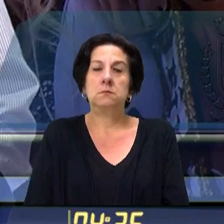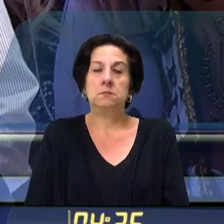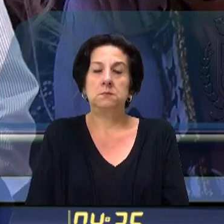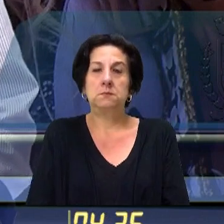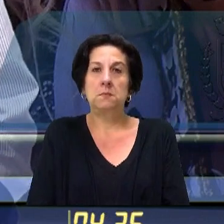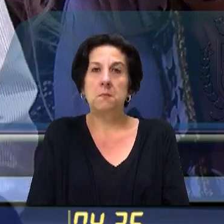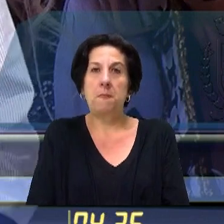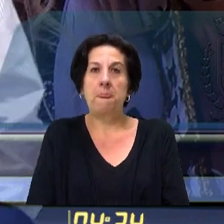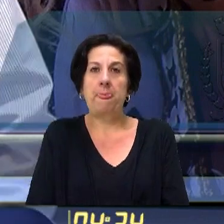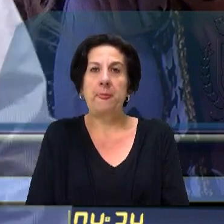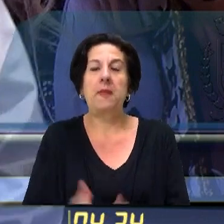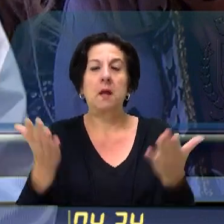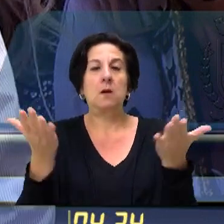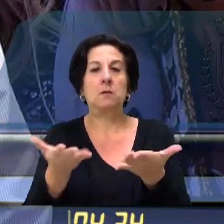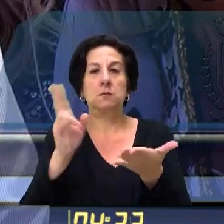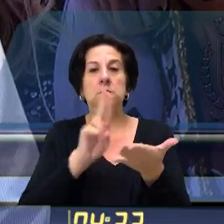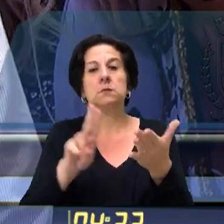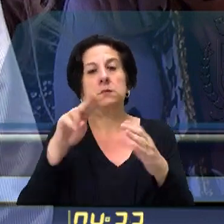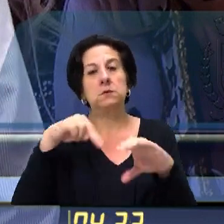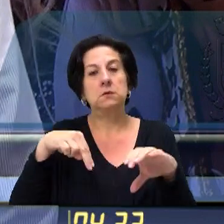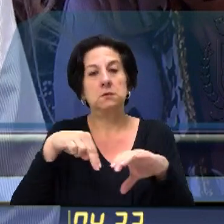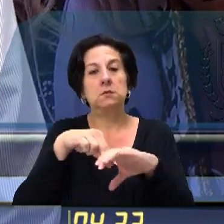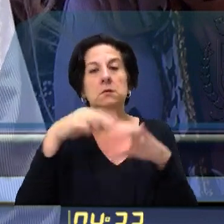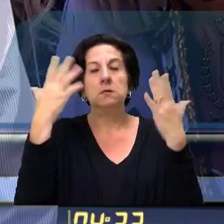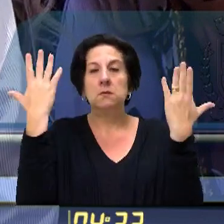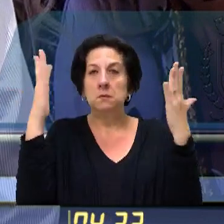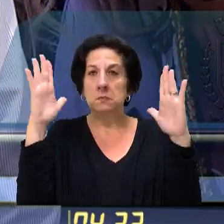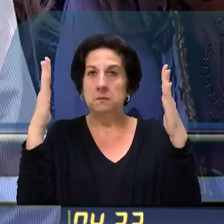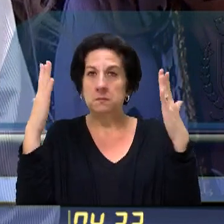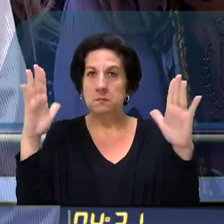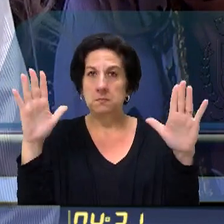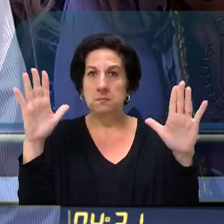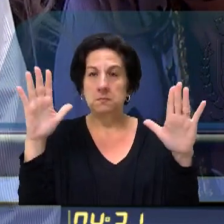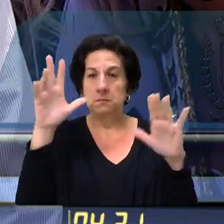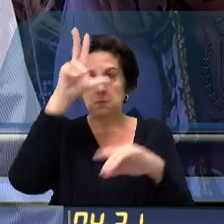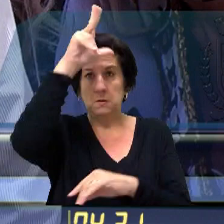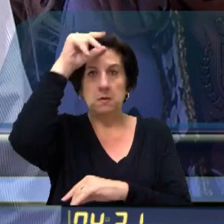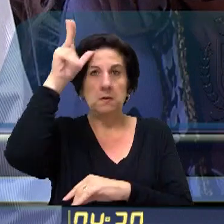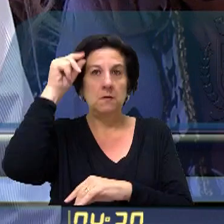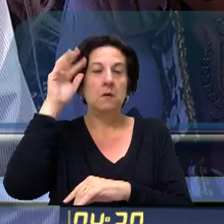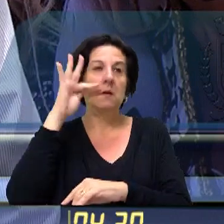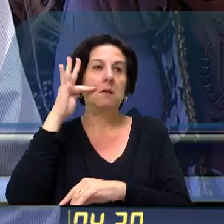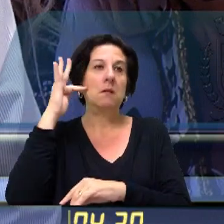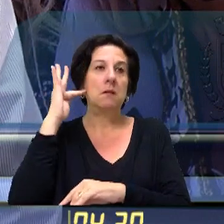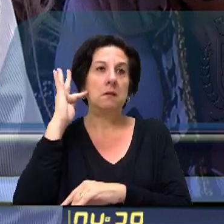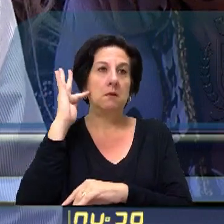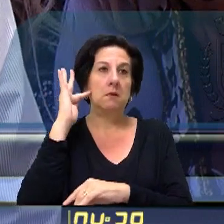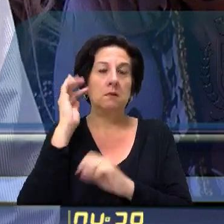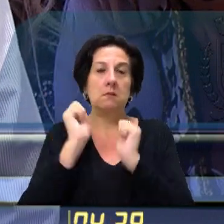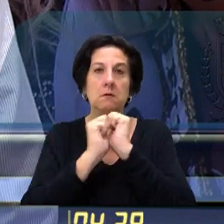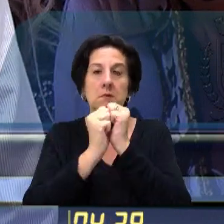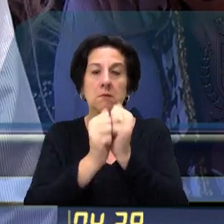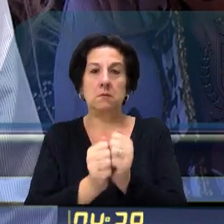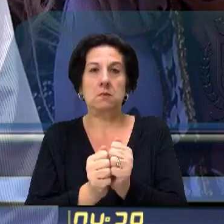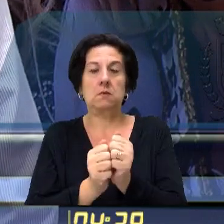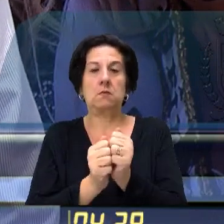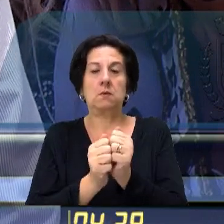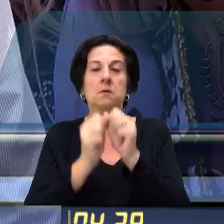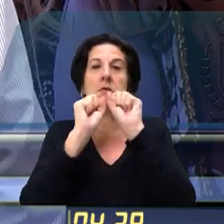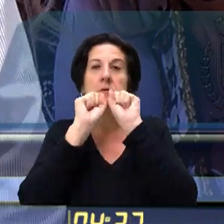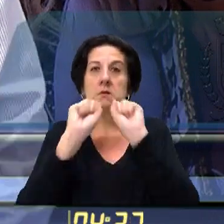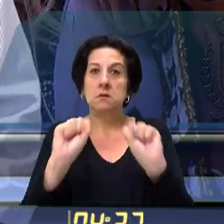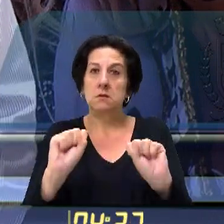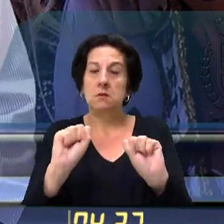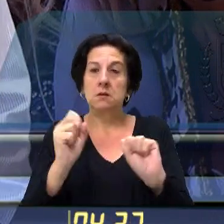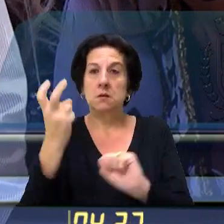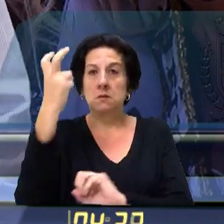Hoje, uso essa tribuna, eu quero parabenizar o nosso prefeito, o senhor Telmo Kirst, juntamente com o